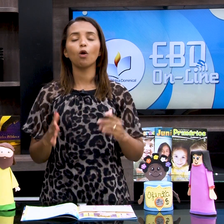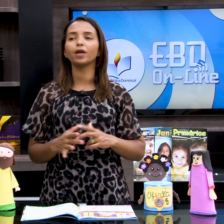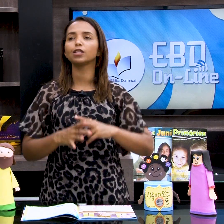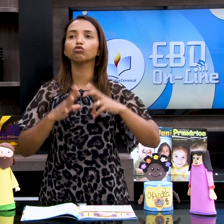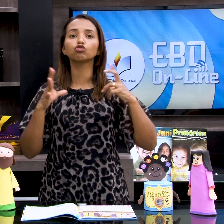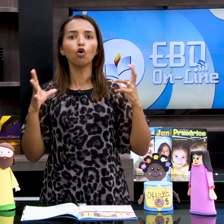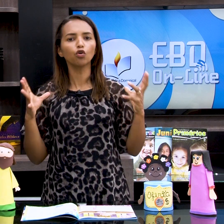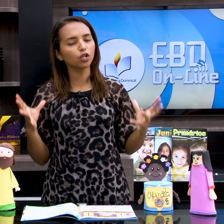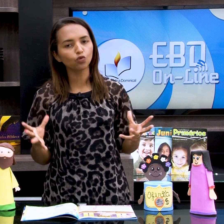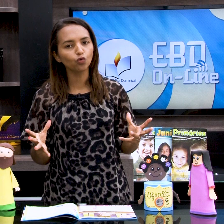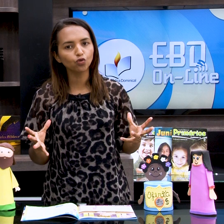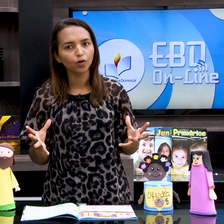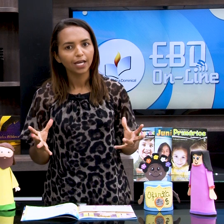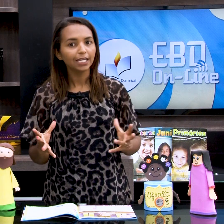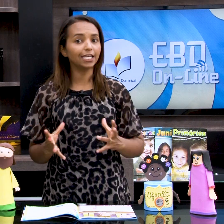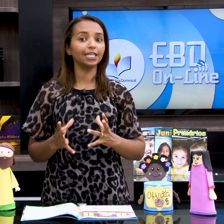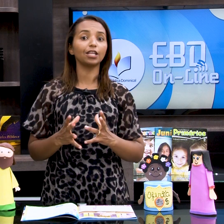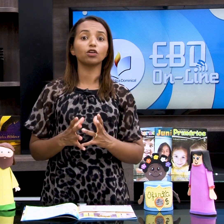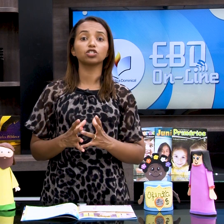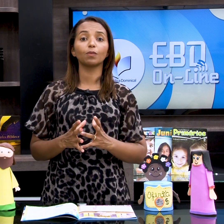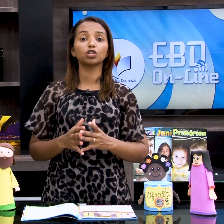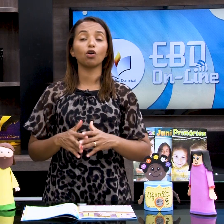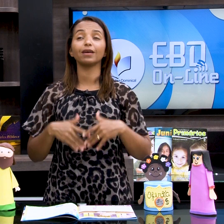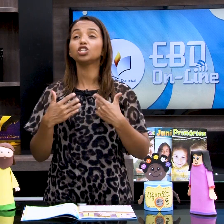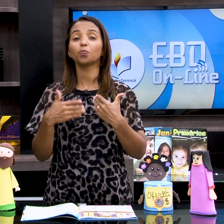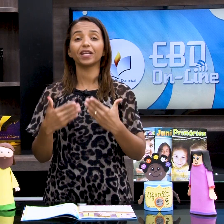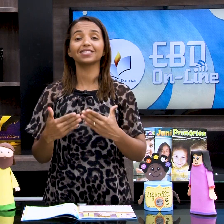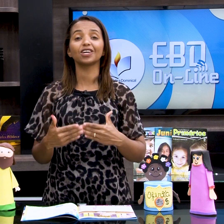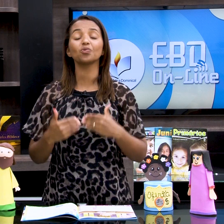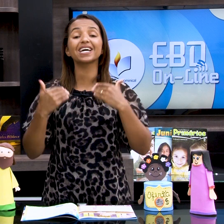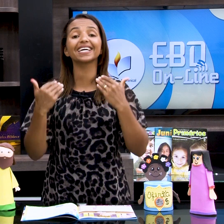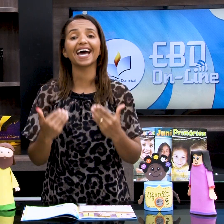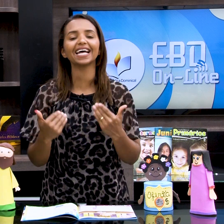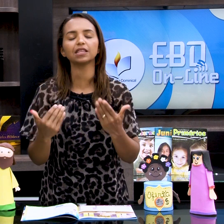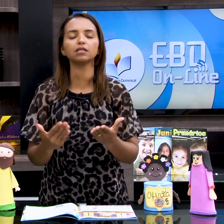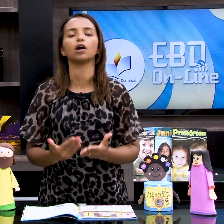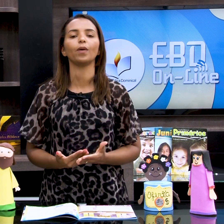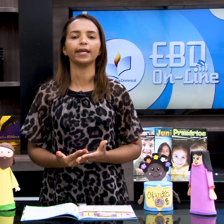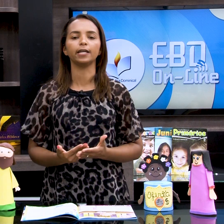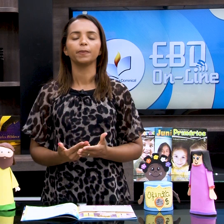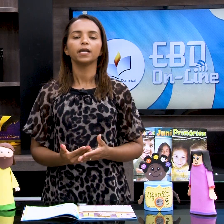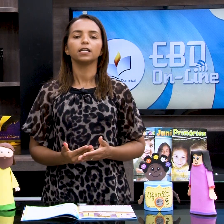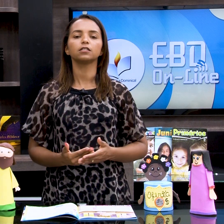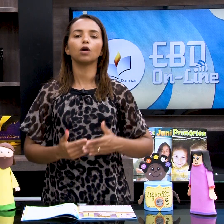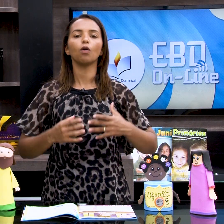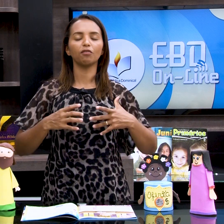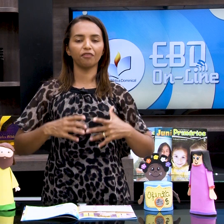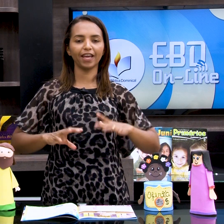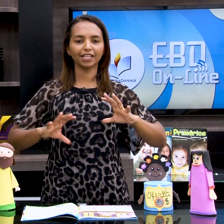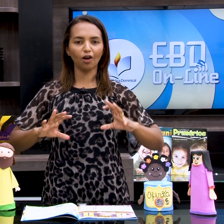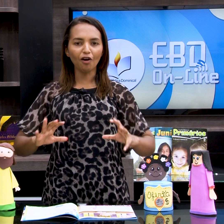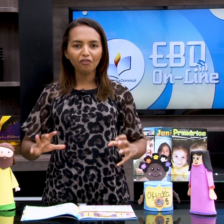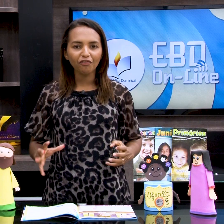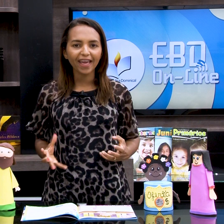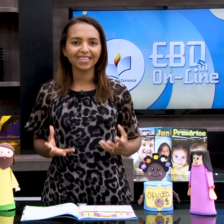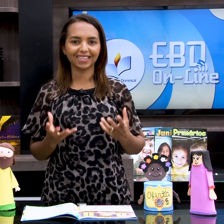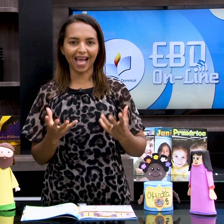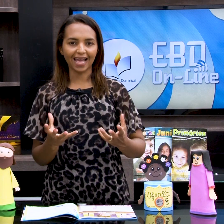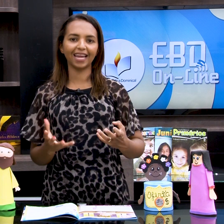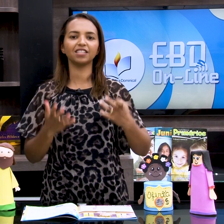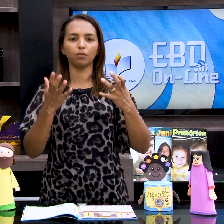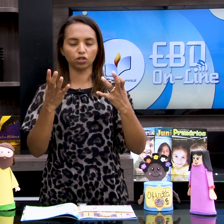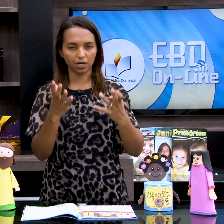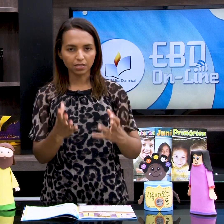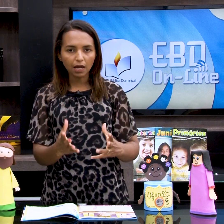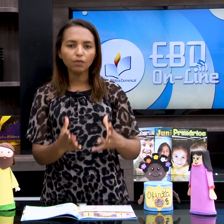que ele realmente é o dono de tudo e que nós estamos expressando gratidão a ele então oferta é ofertar